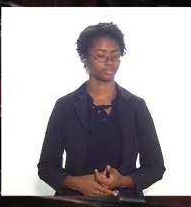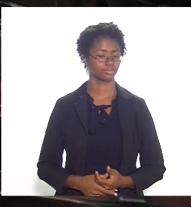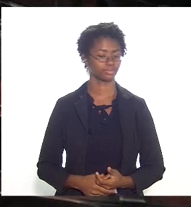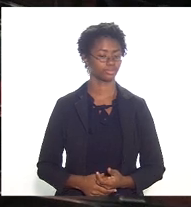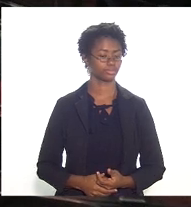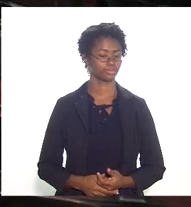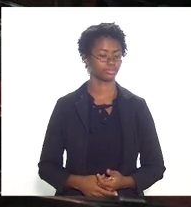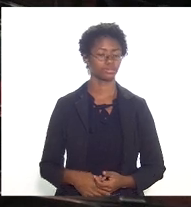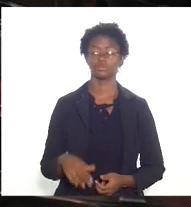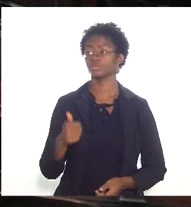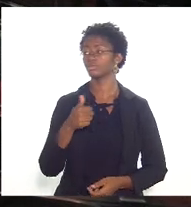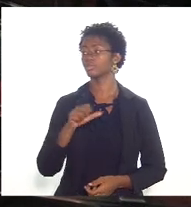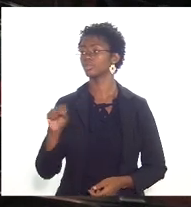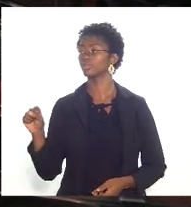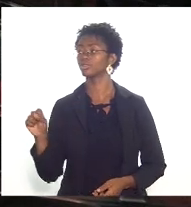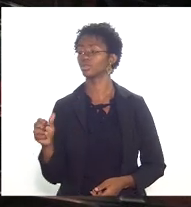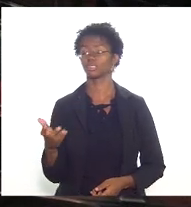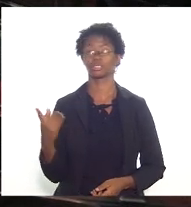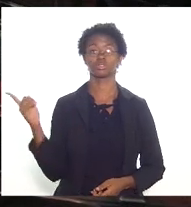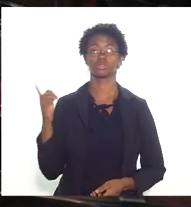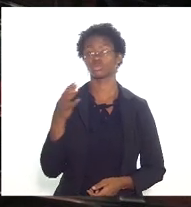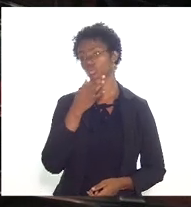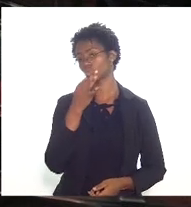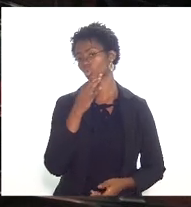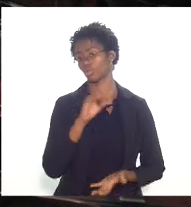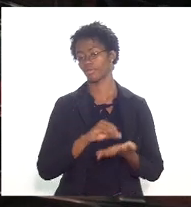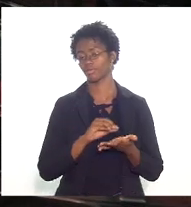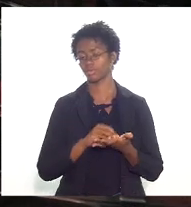a atenção Assessoria som Tribuna